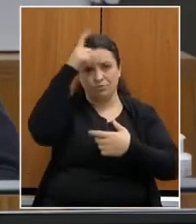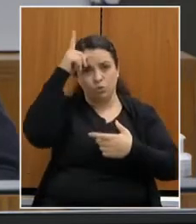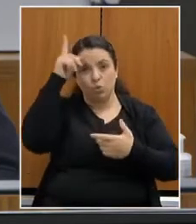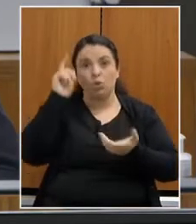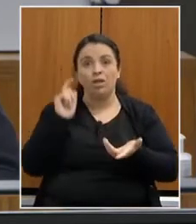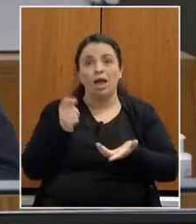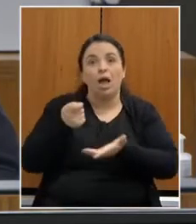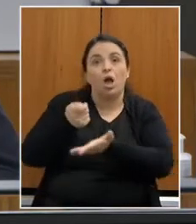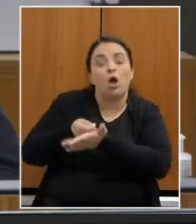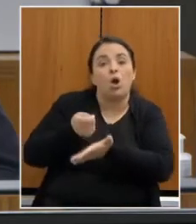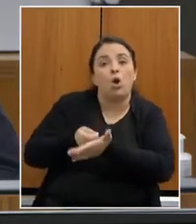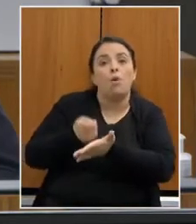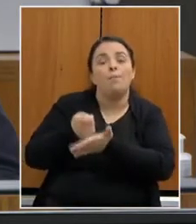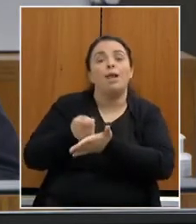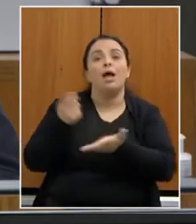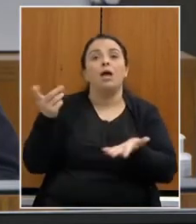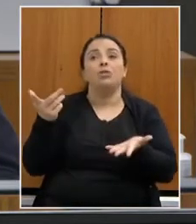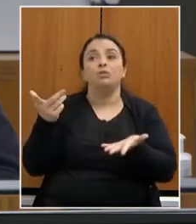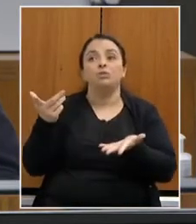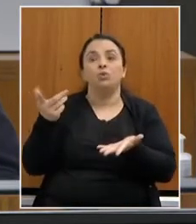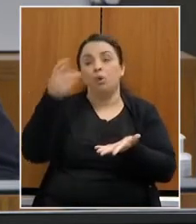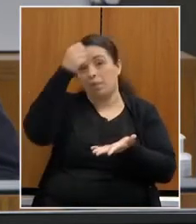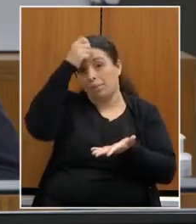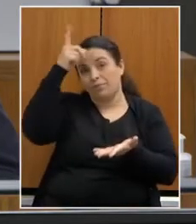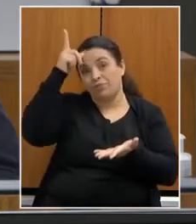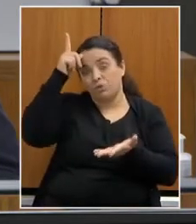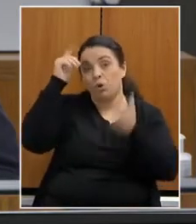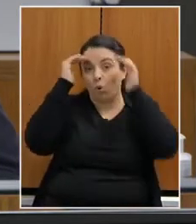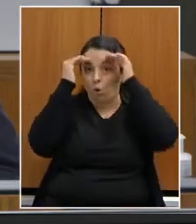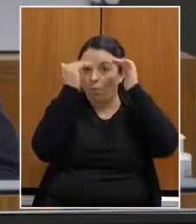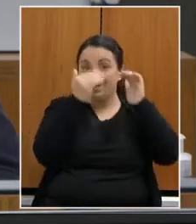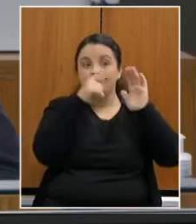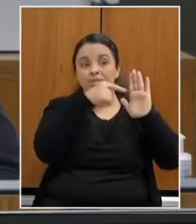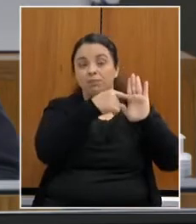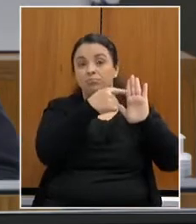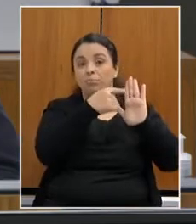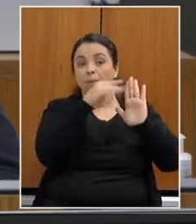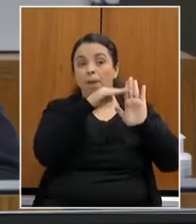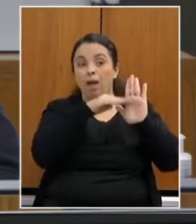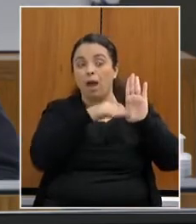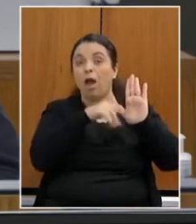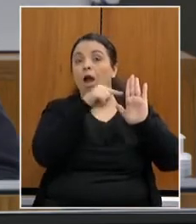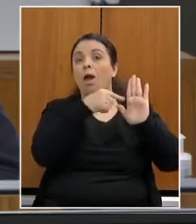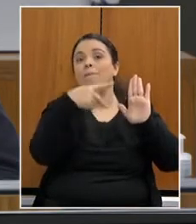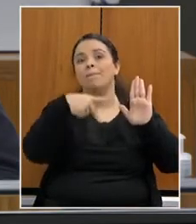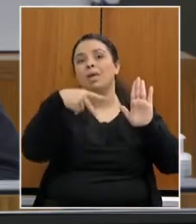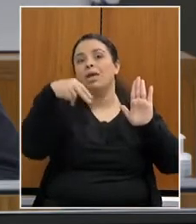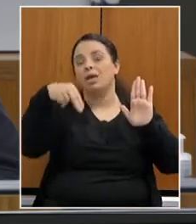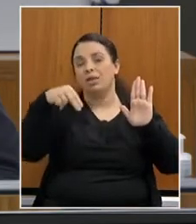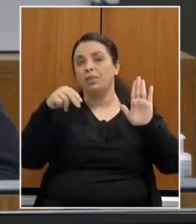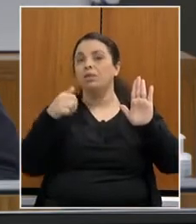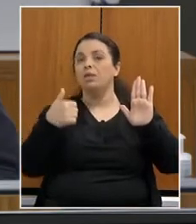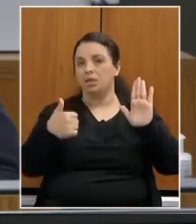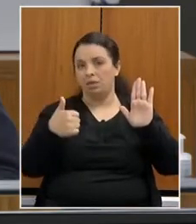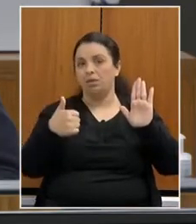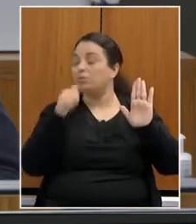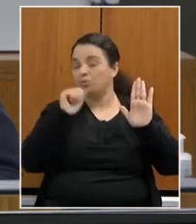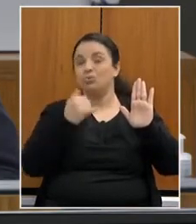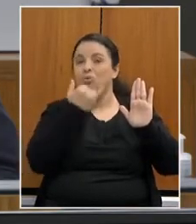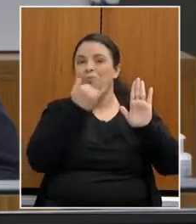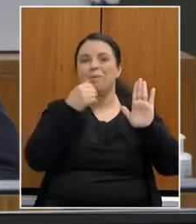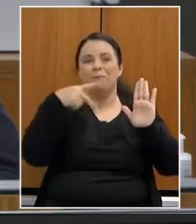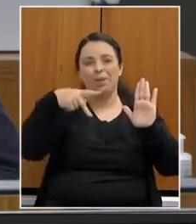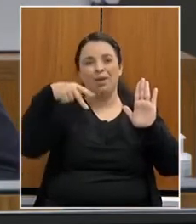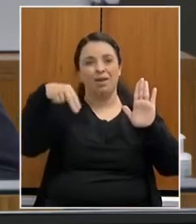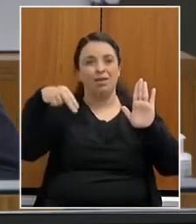município é seguir o PNI para não gerar nenhum tipo de uso